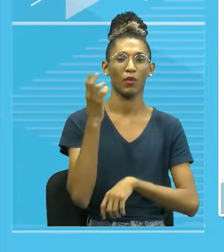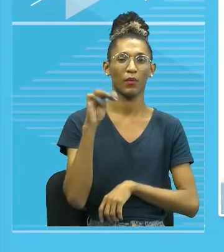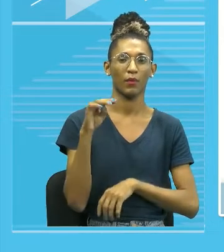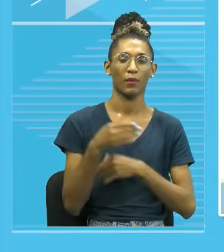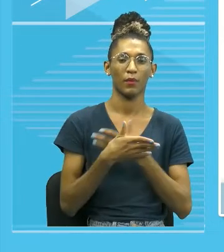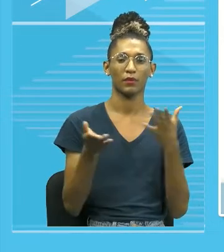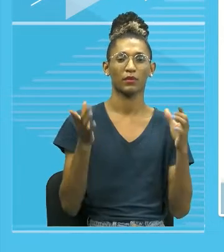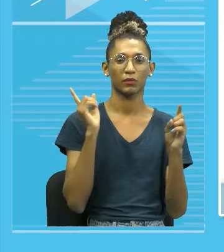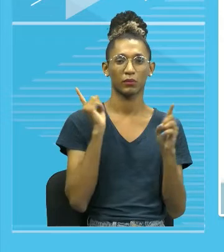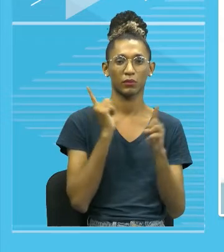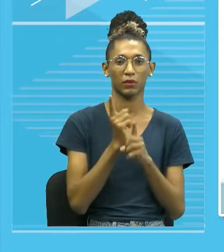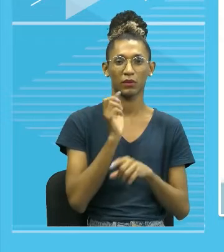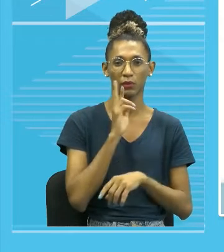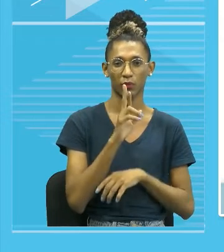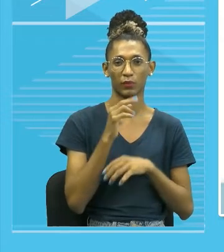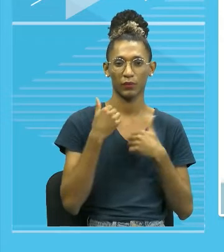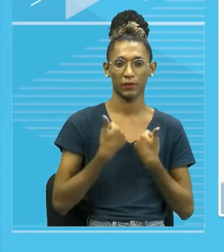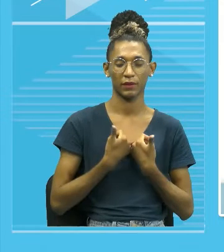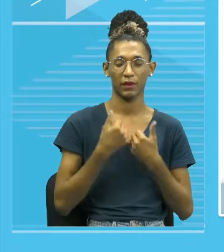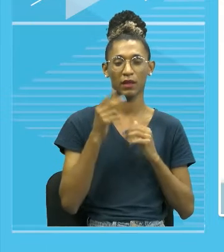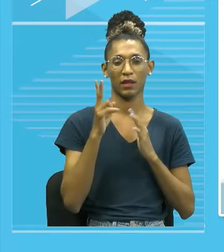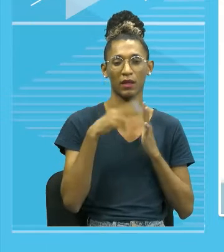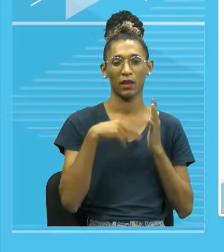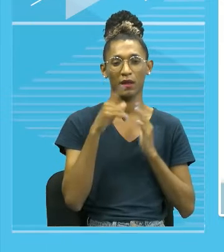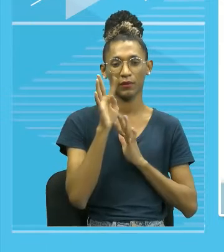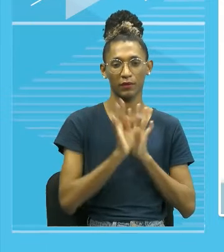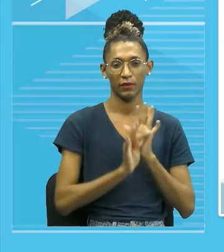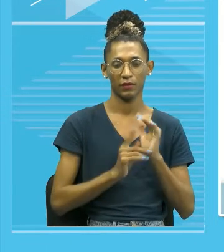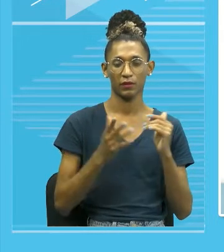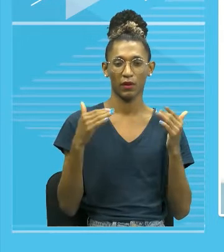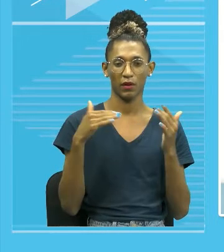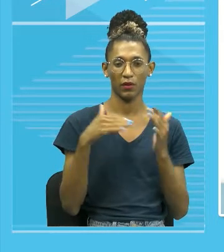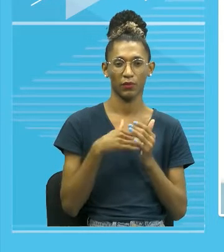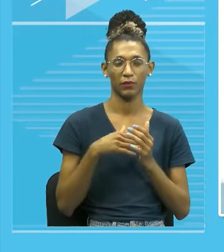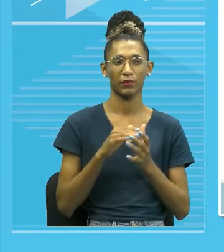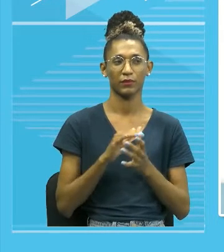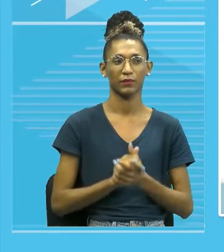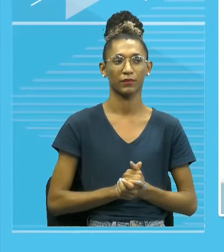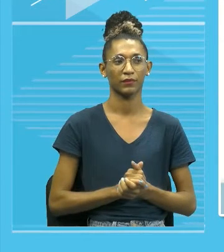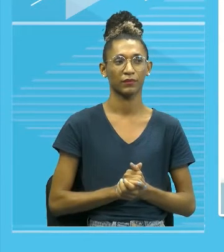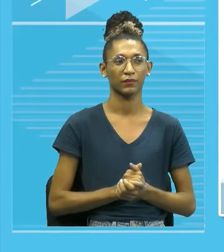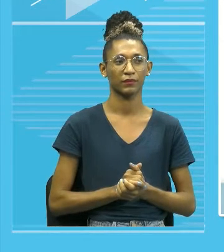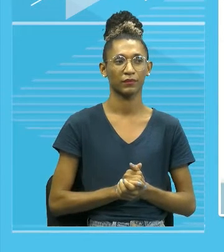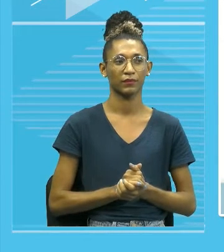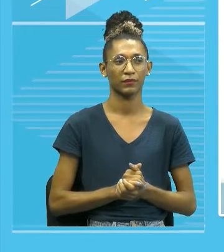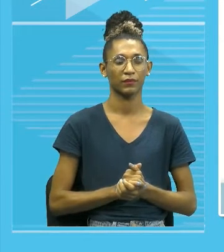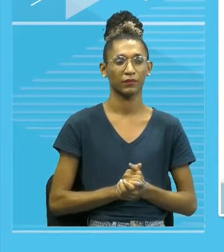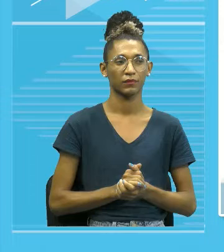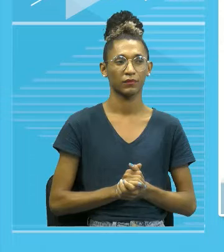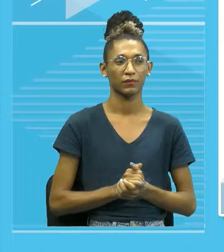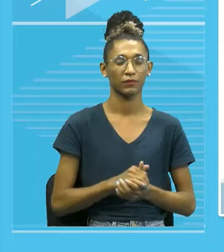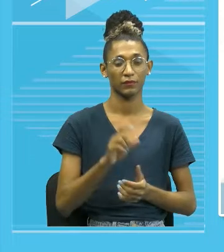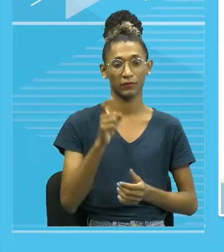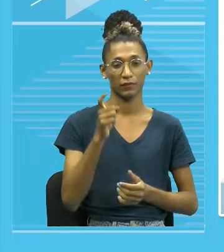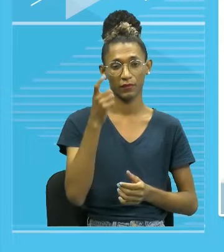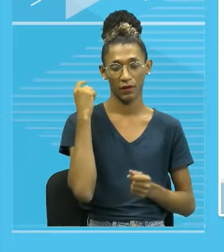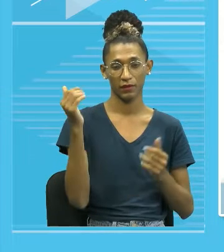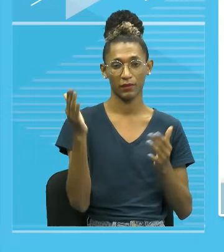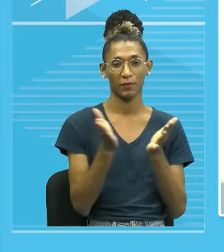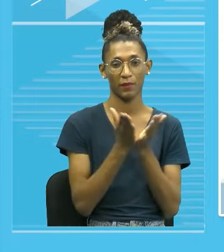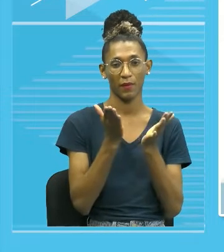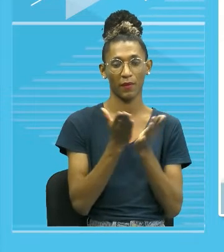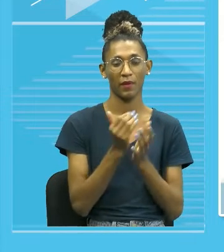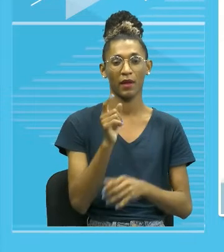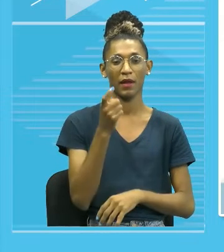vocês acham resposta tá Leia o texto uma última vez Esse pobre esse buquê esse